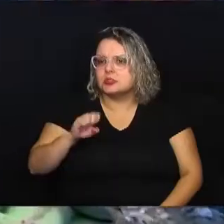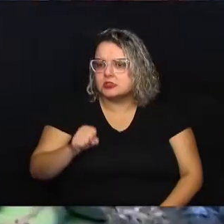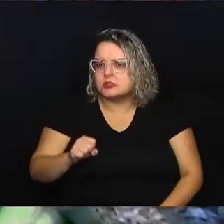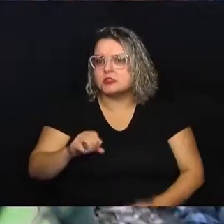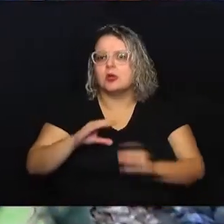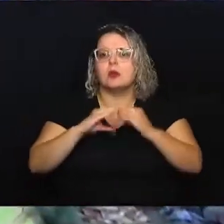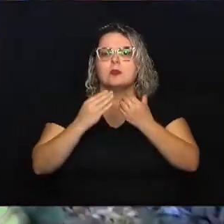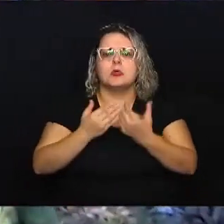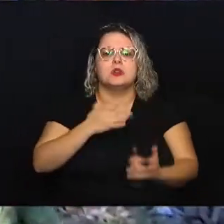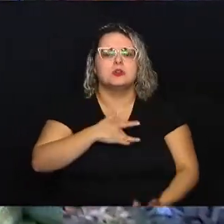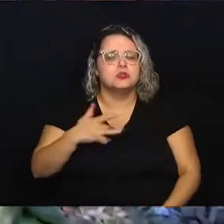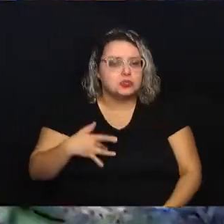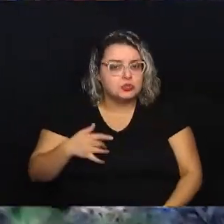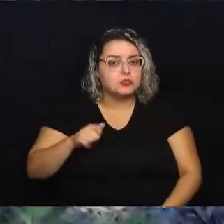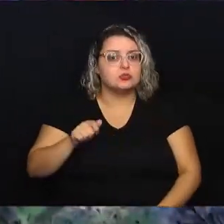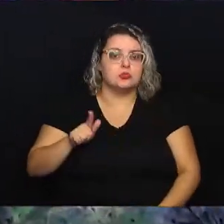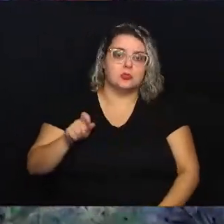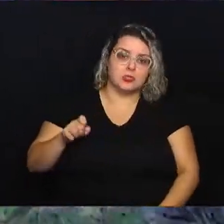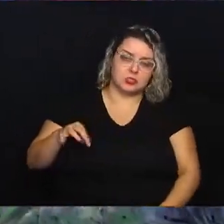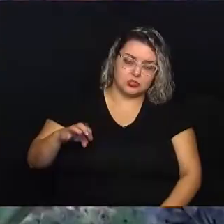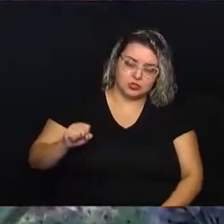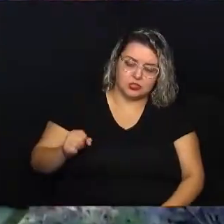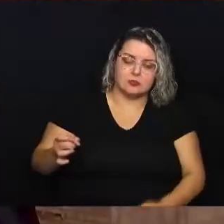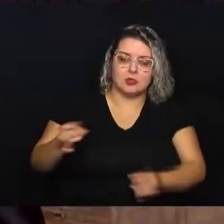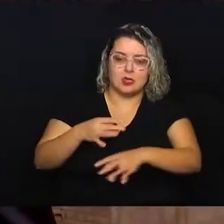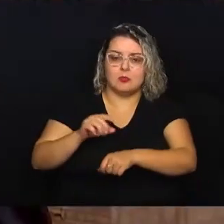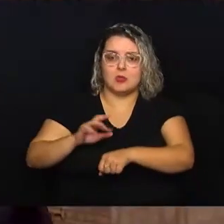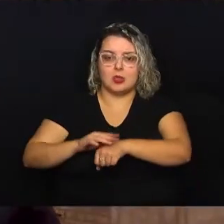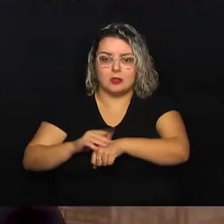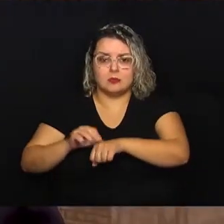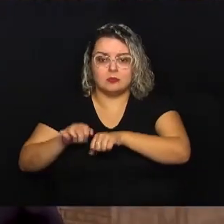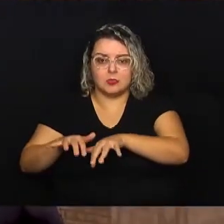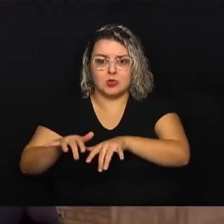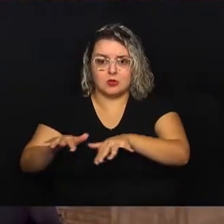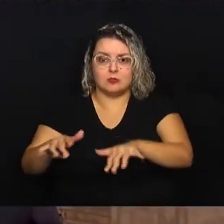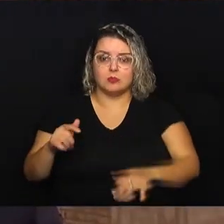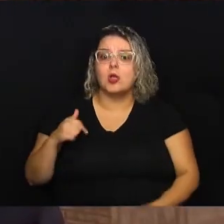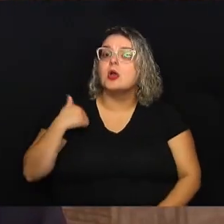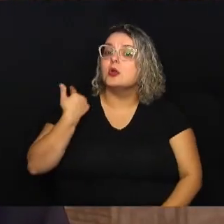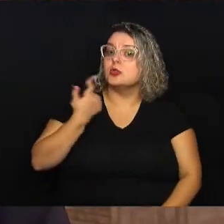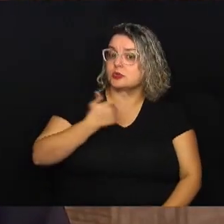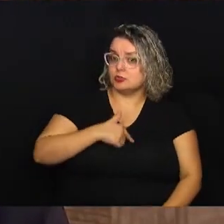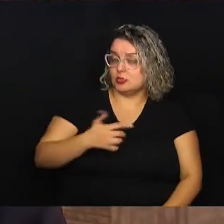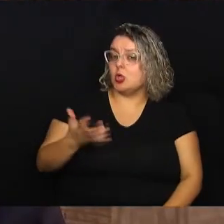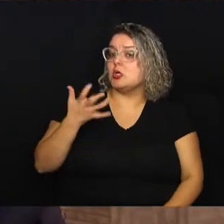saúde e aos agentes de combate às endemias. Nós queremos